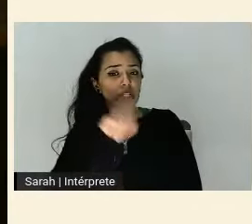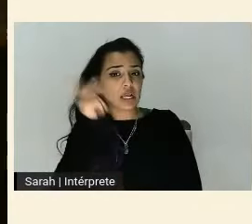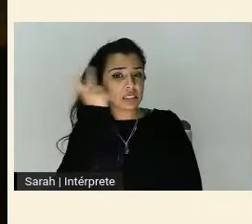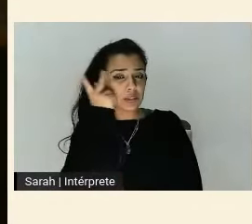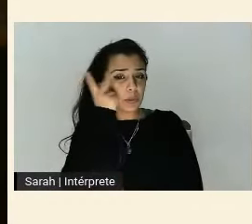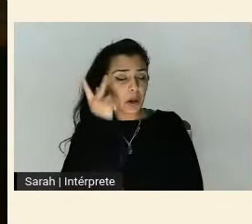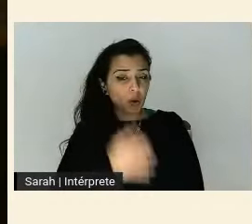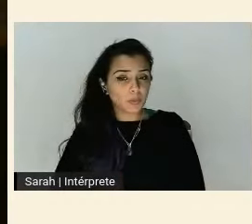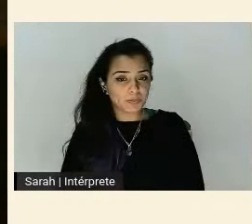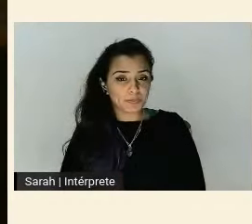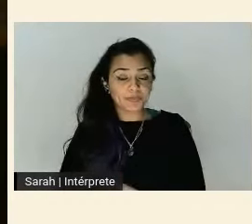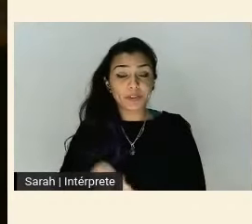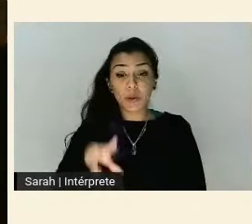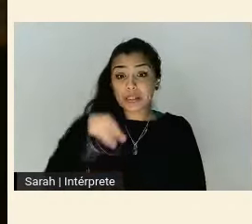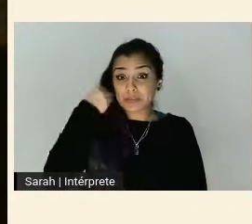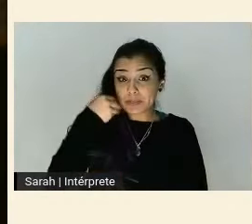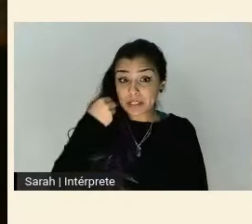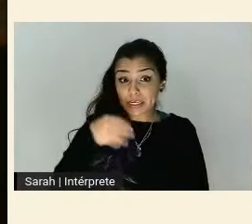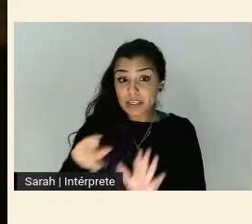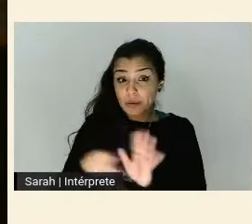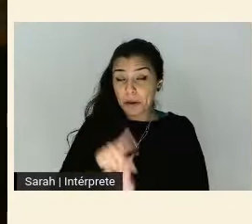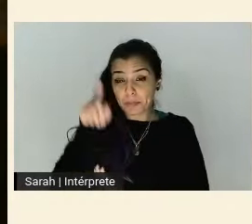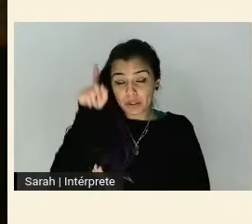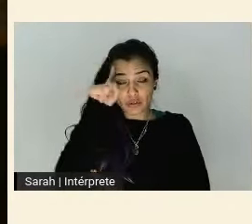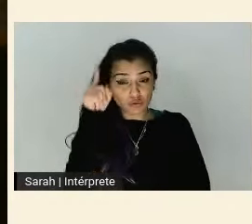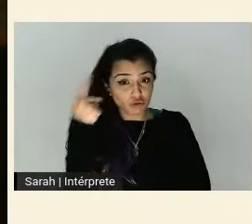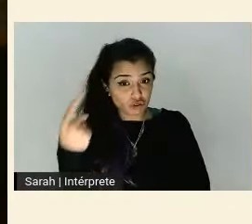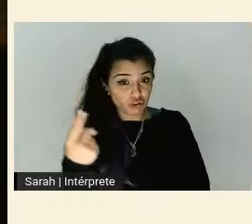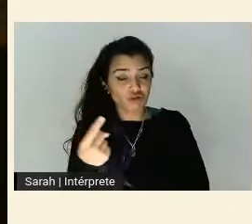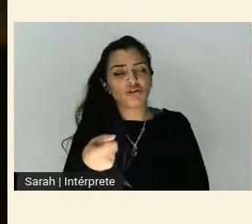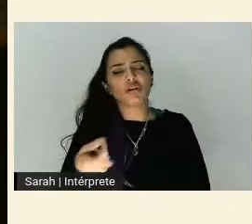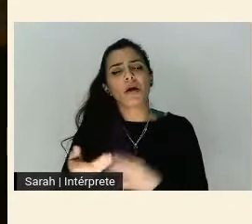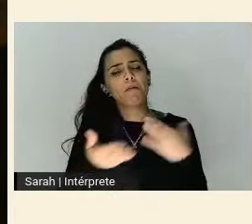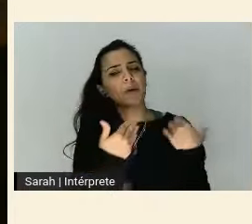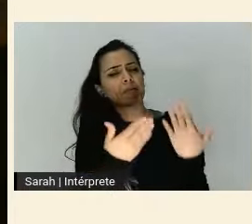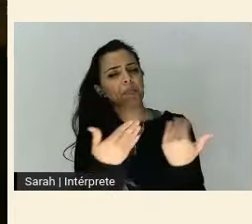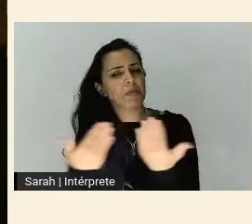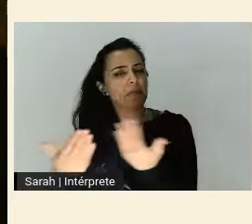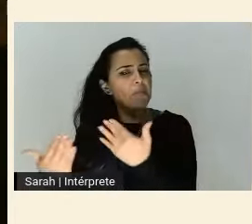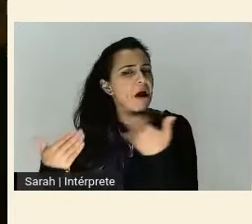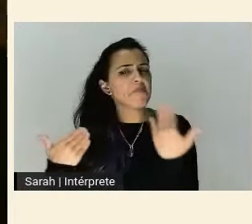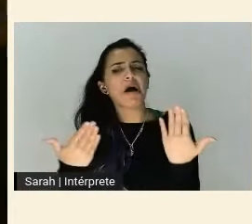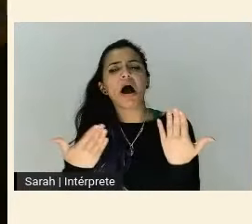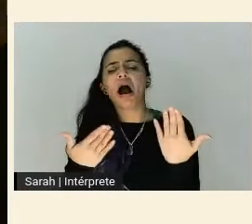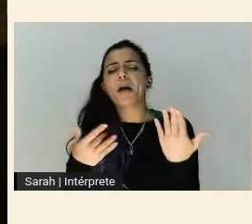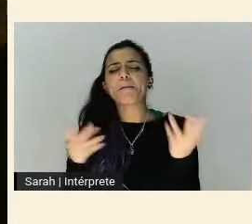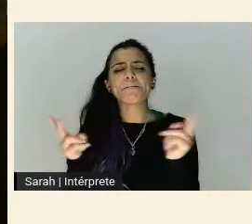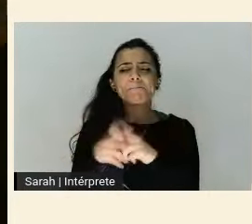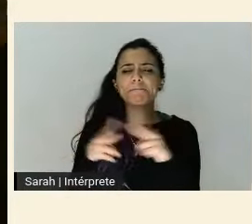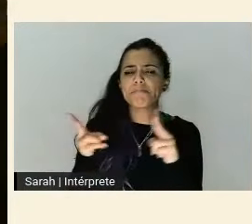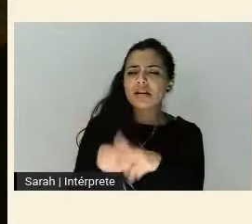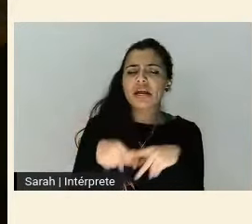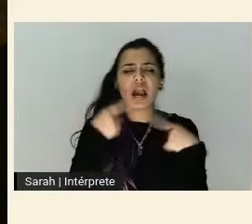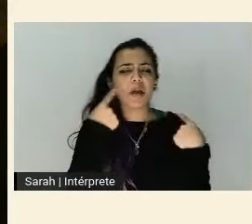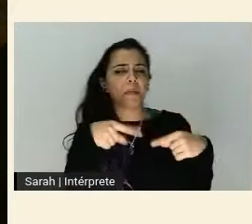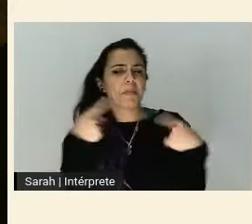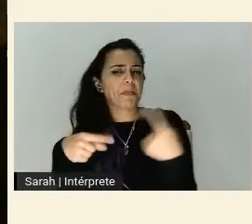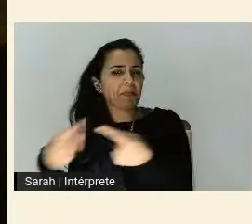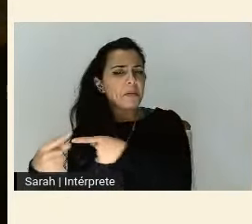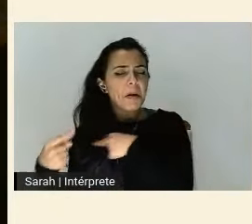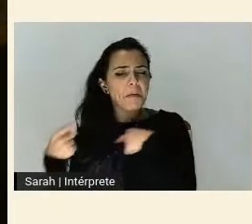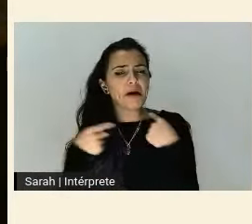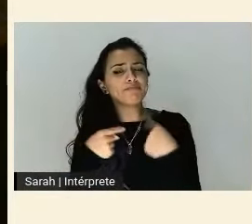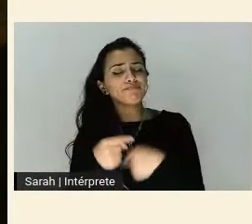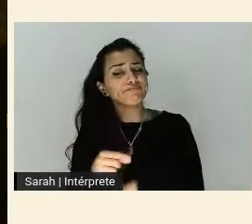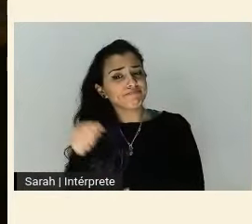A experiência do cotidiano, da conversa fiada, da mesa de bar, das brigas contra os estados das coisas,